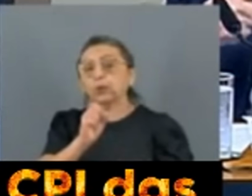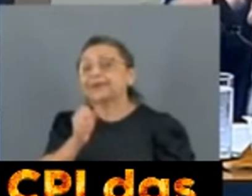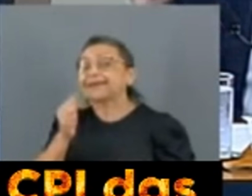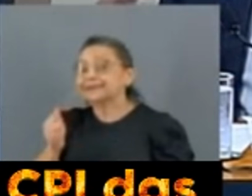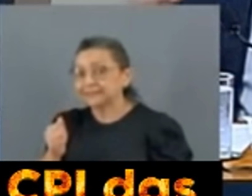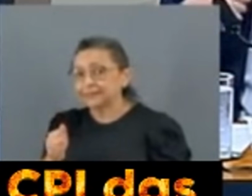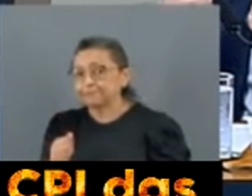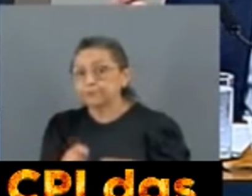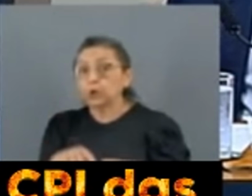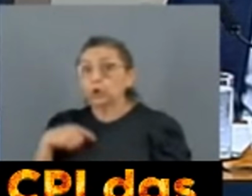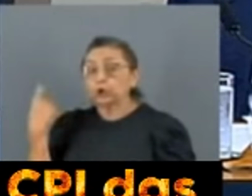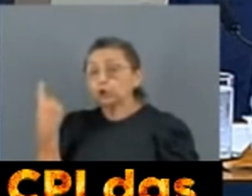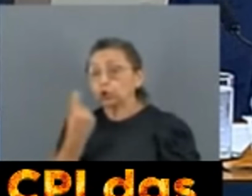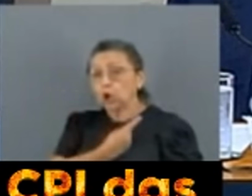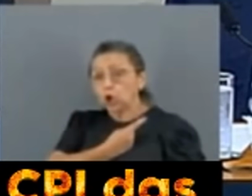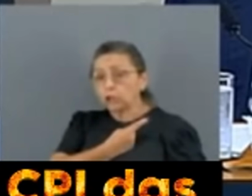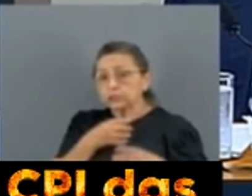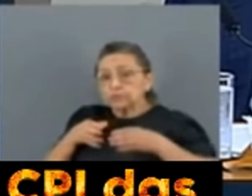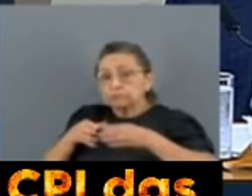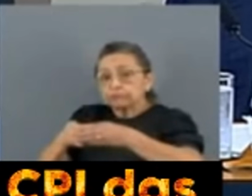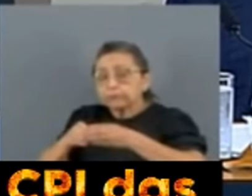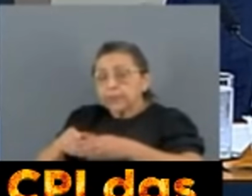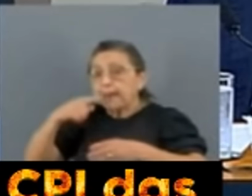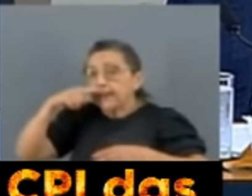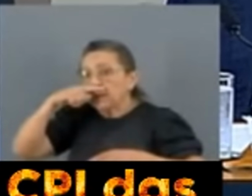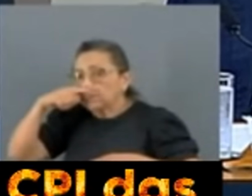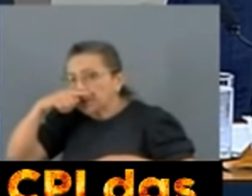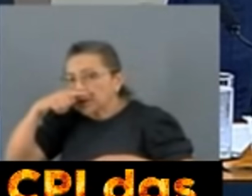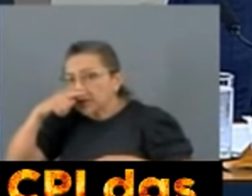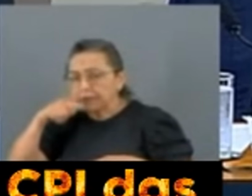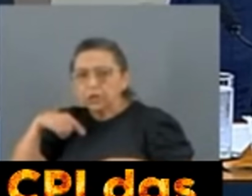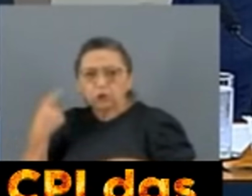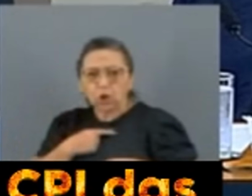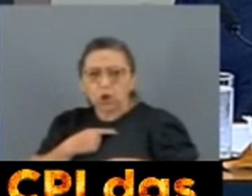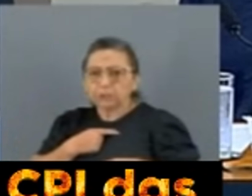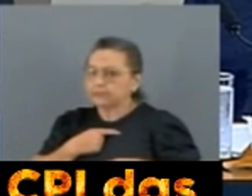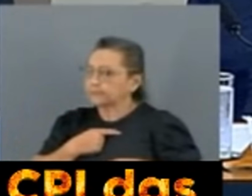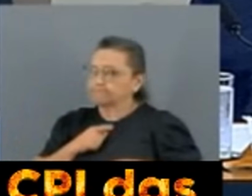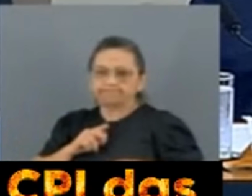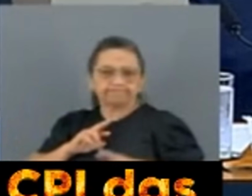Nós, Yanomami, nós não somos serviçais